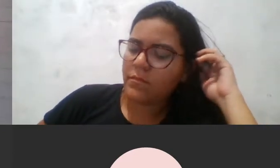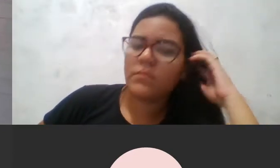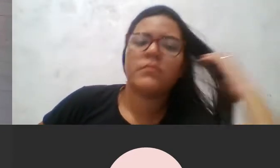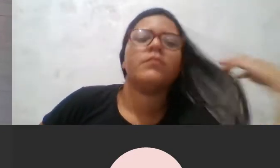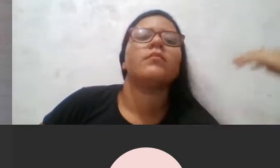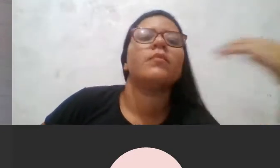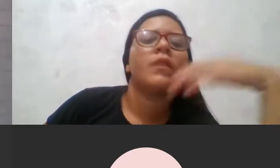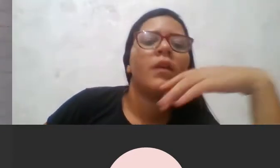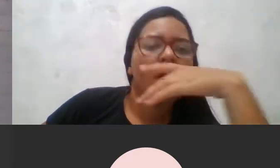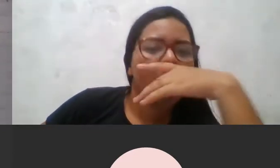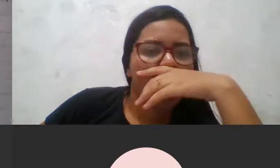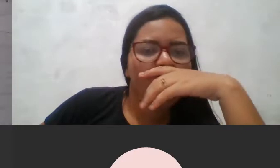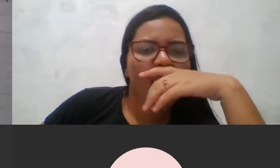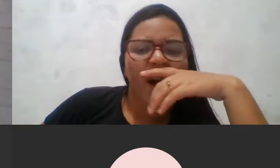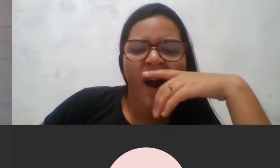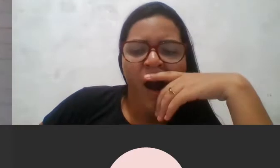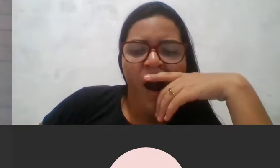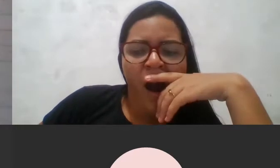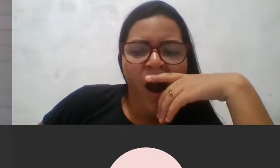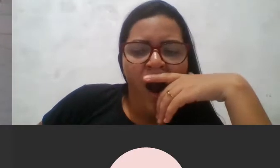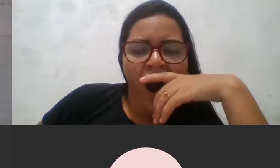lado. Beleza?